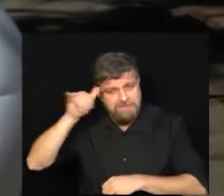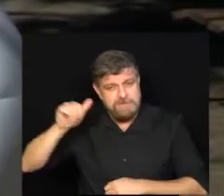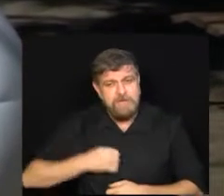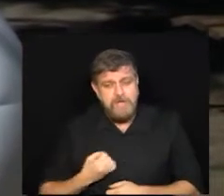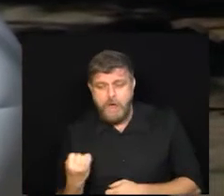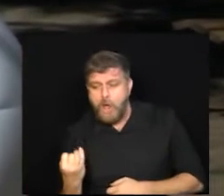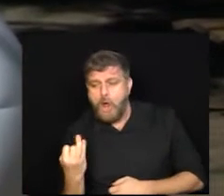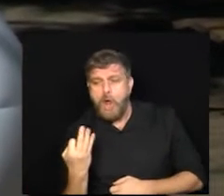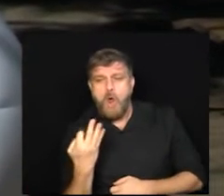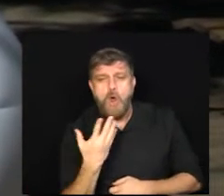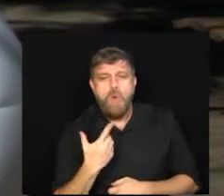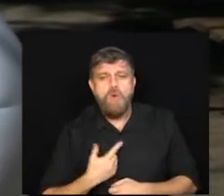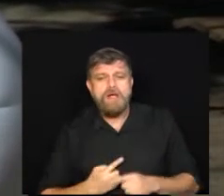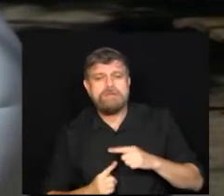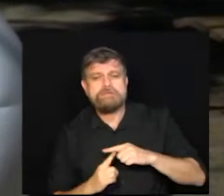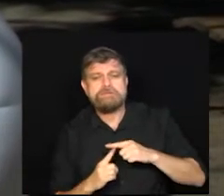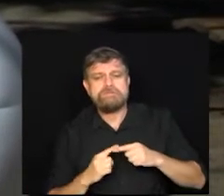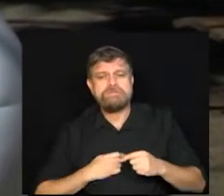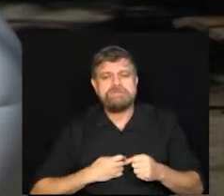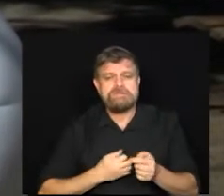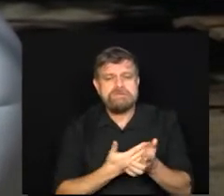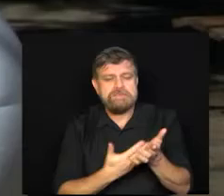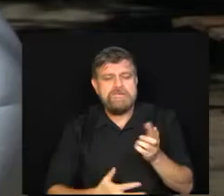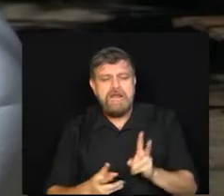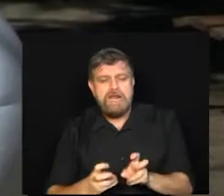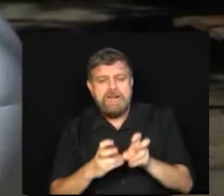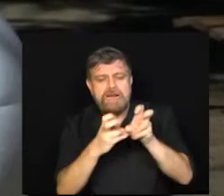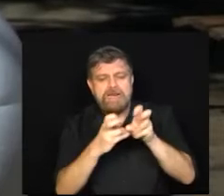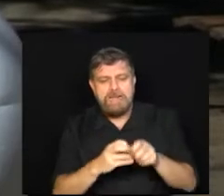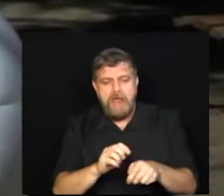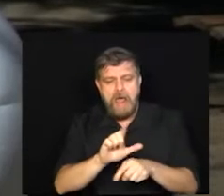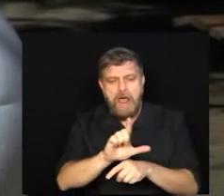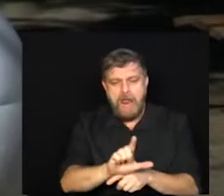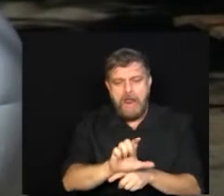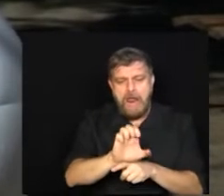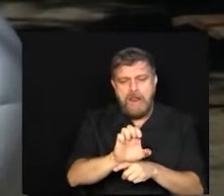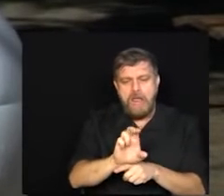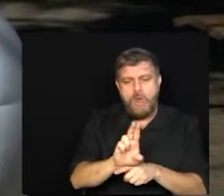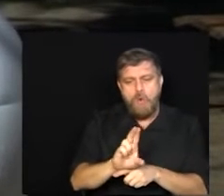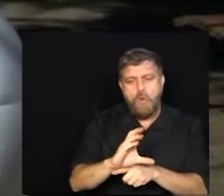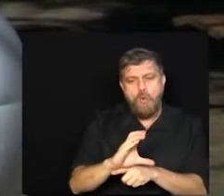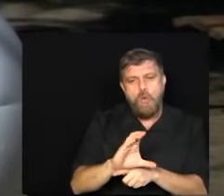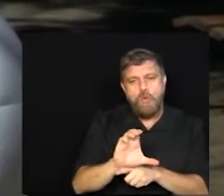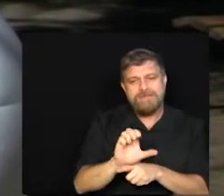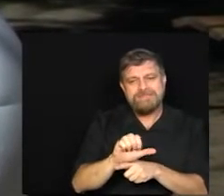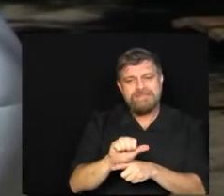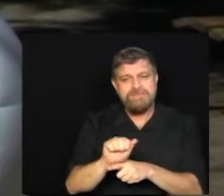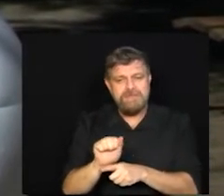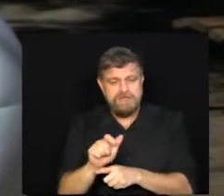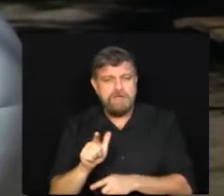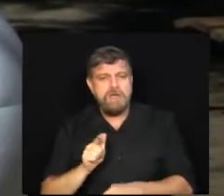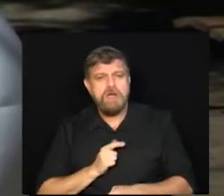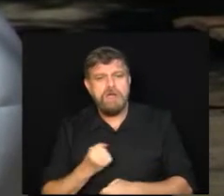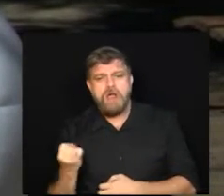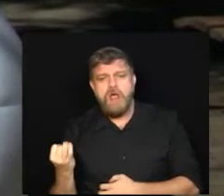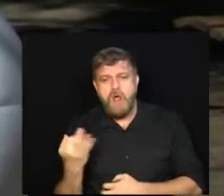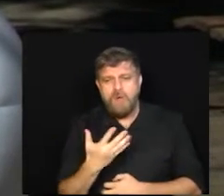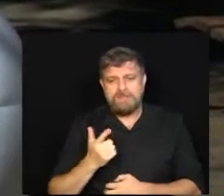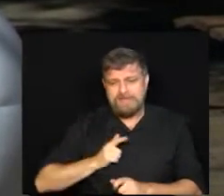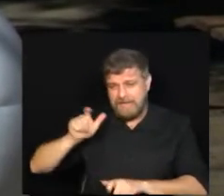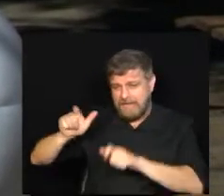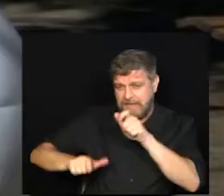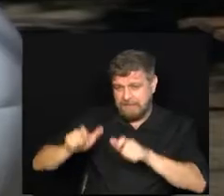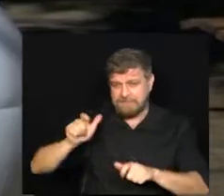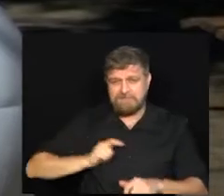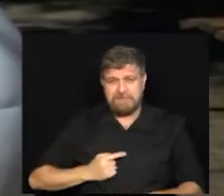que são os principais e que acometem as pessoas aqui no Brasil e no mundo? Isso é importante a gente falar, porque às vezes quando fala em leucemia parece que